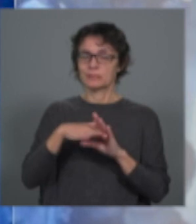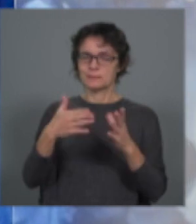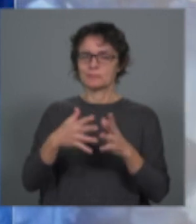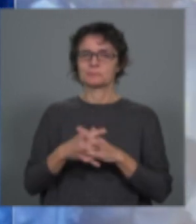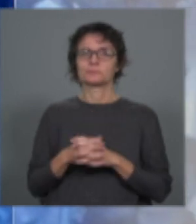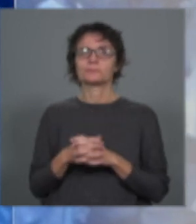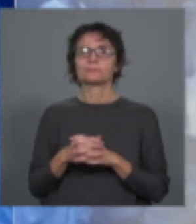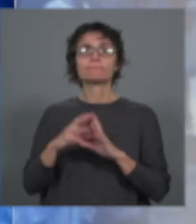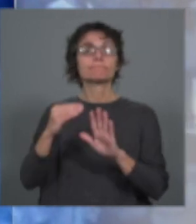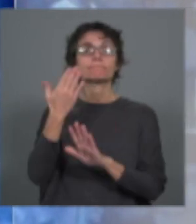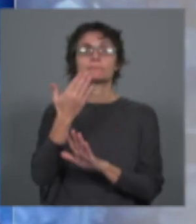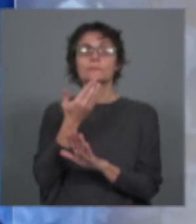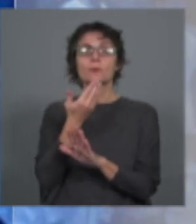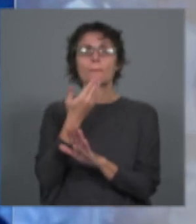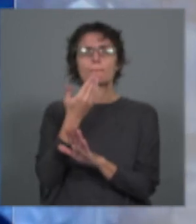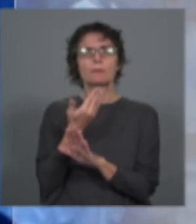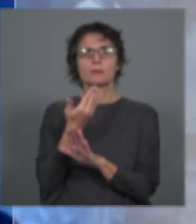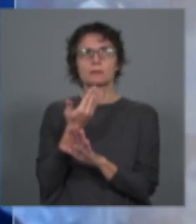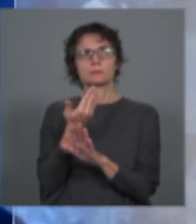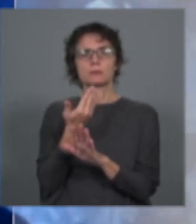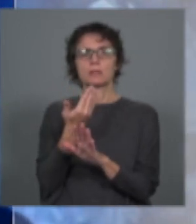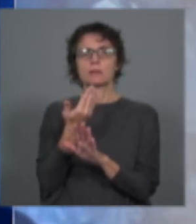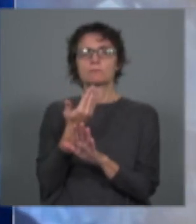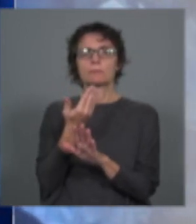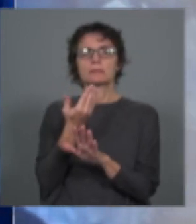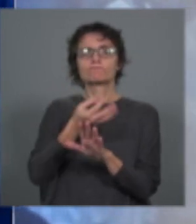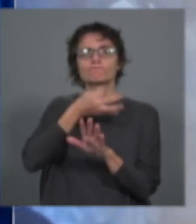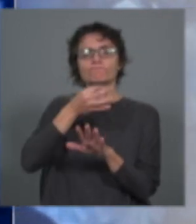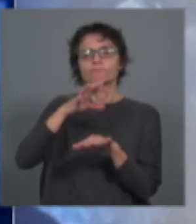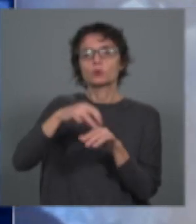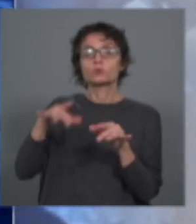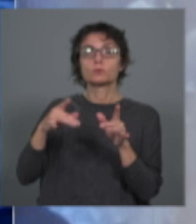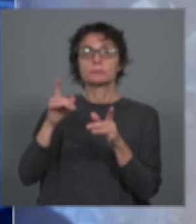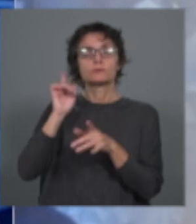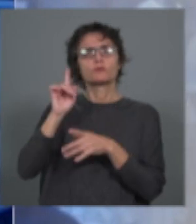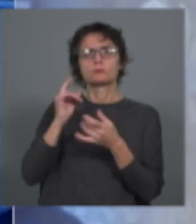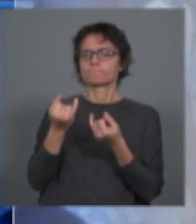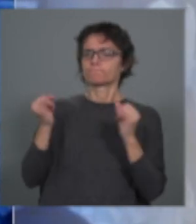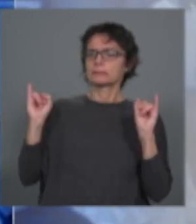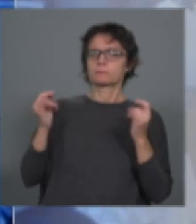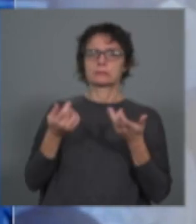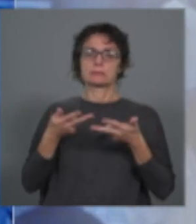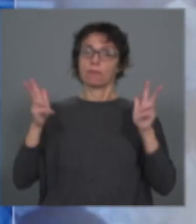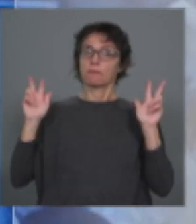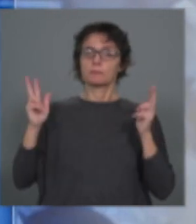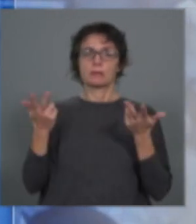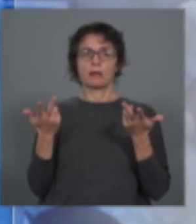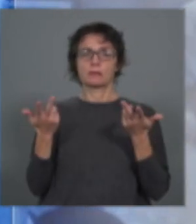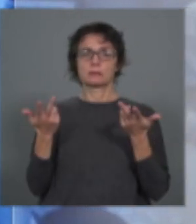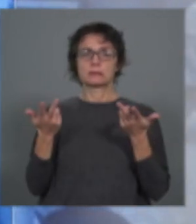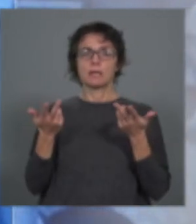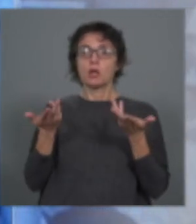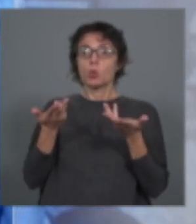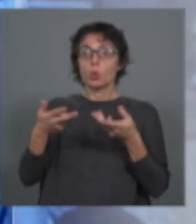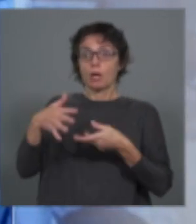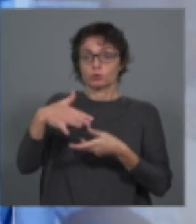pedi-lhe, de facto, para conjugar estes valores como a independência, a liberdade no contexto atual, que